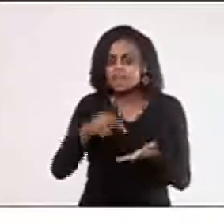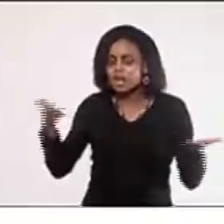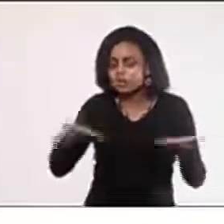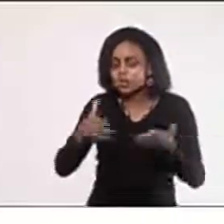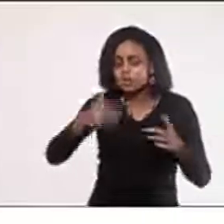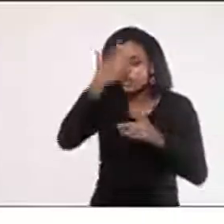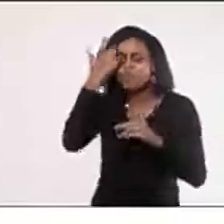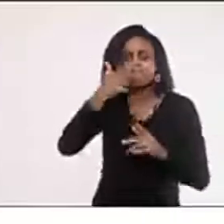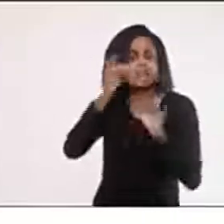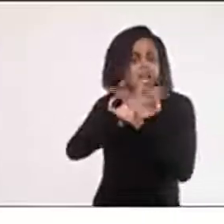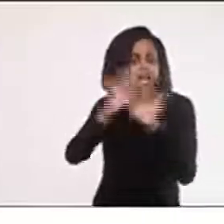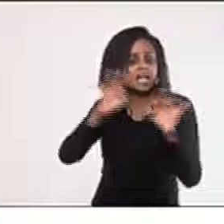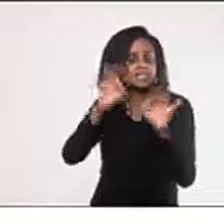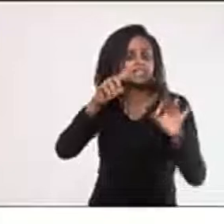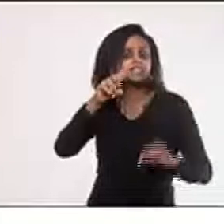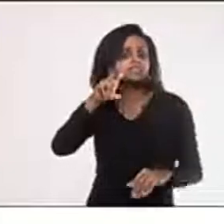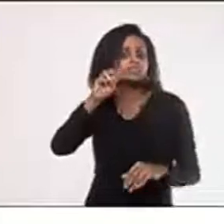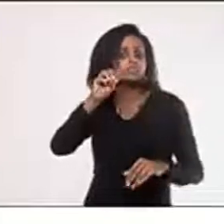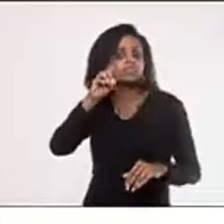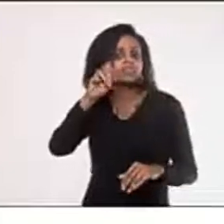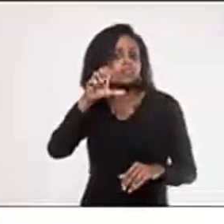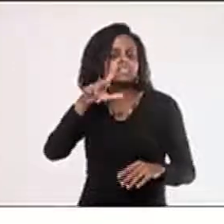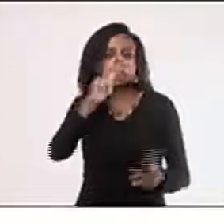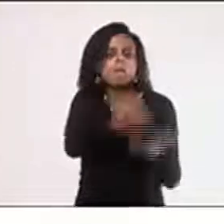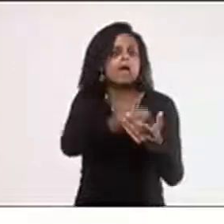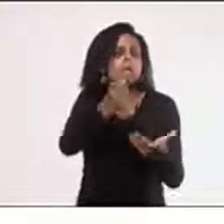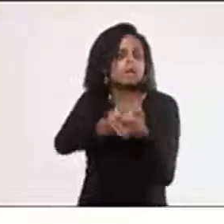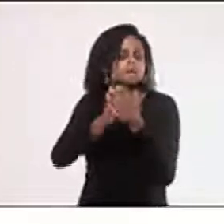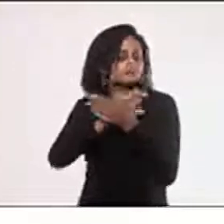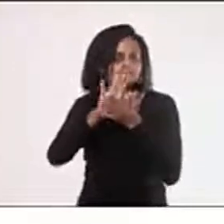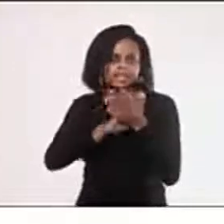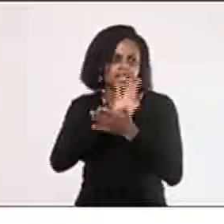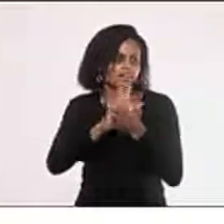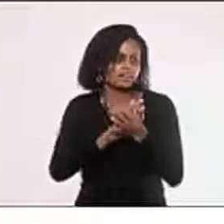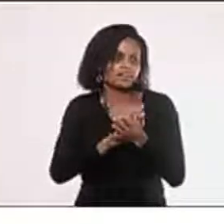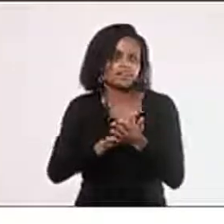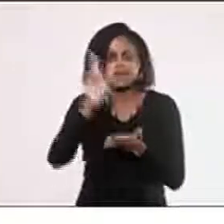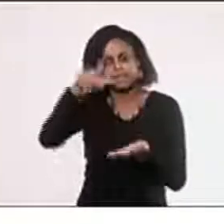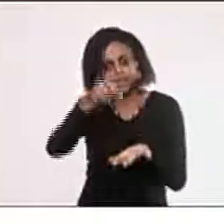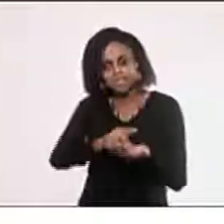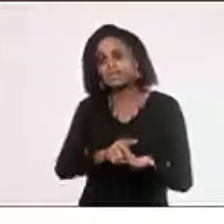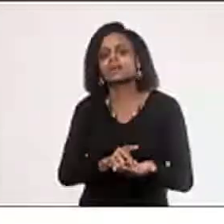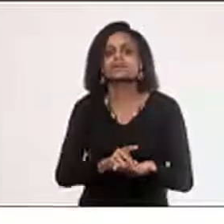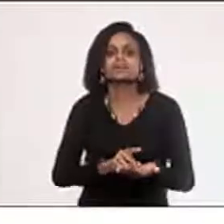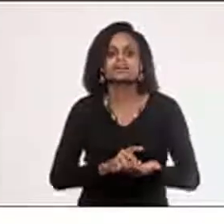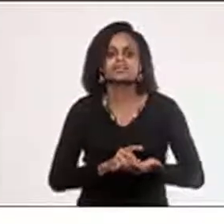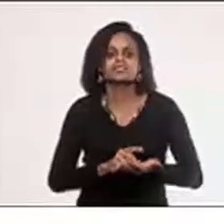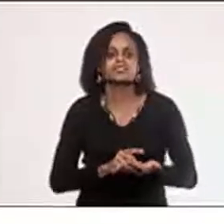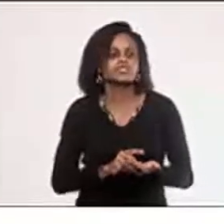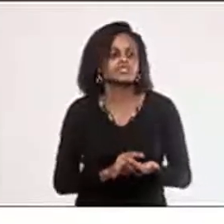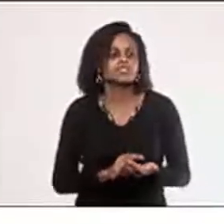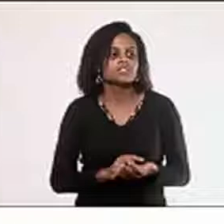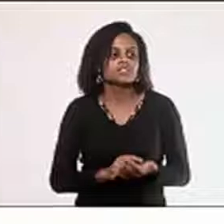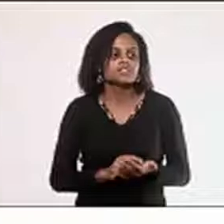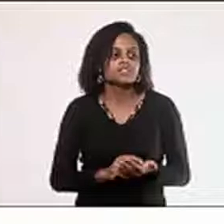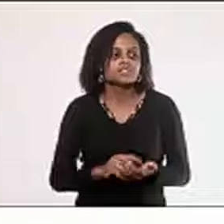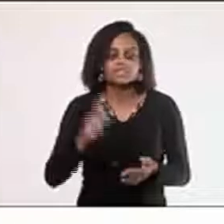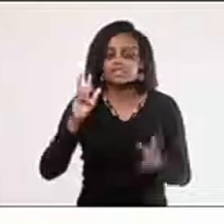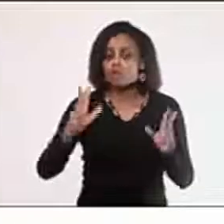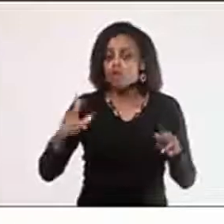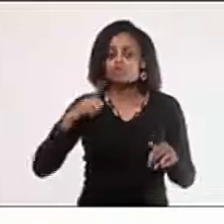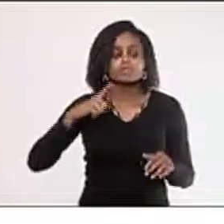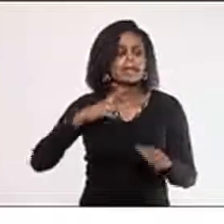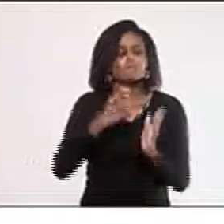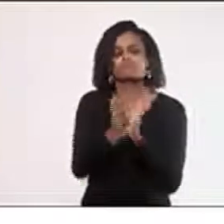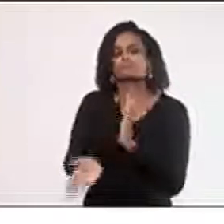fala é que os duodécimos não estão sendo pagos. É essa a verdade que não se fala aqui. Como há